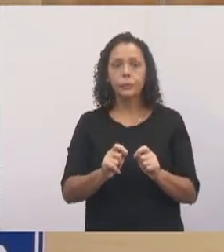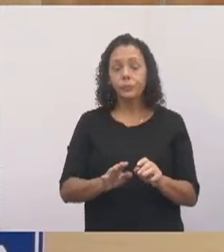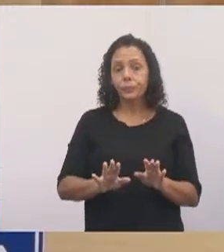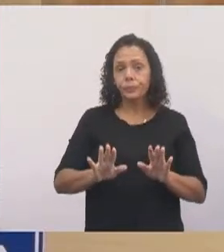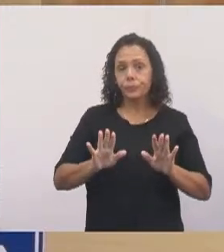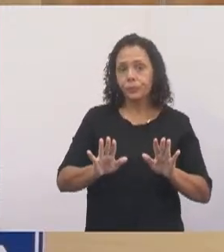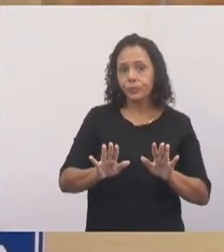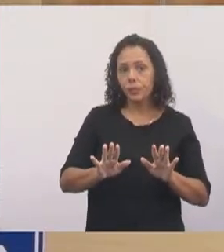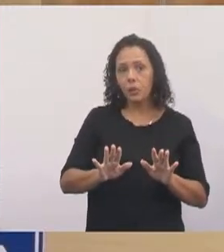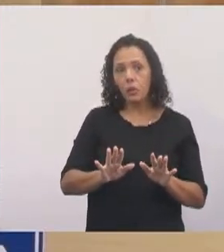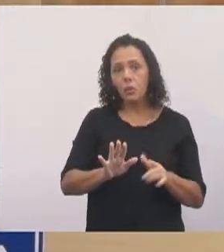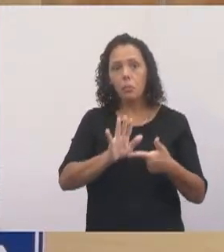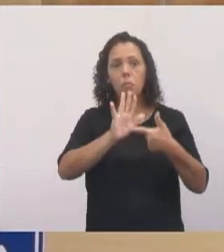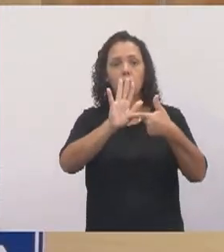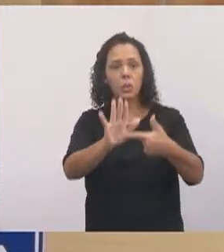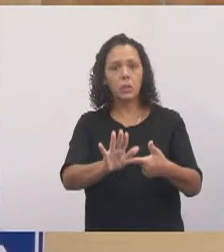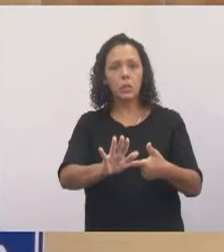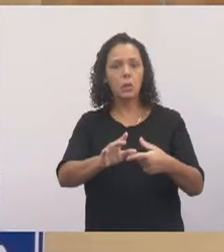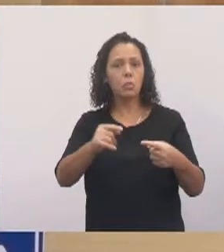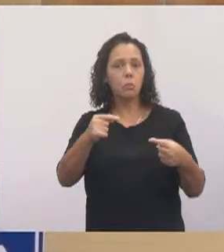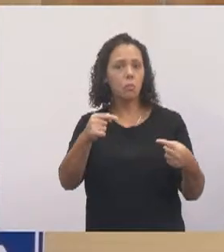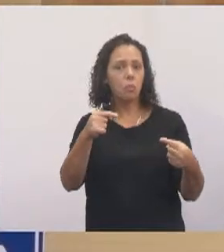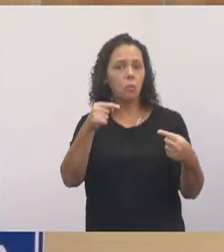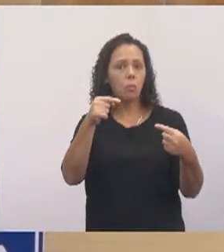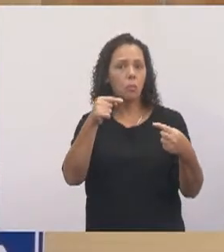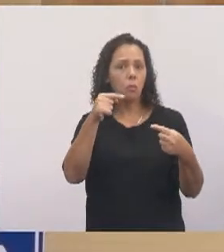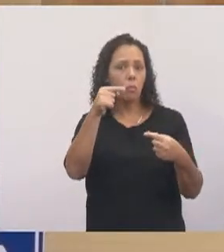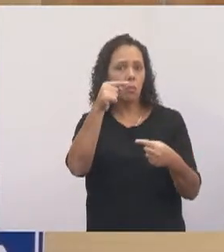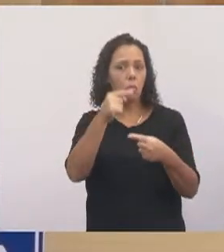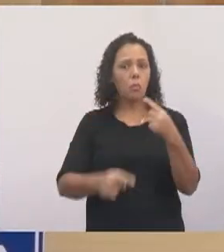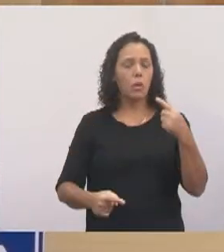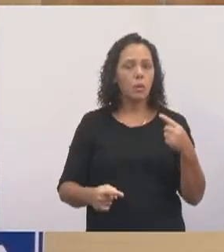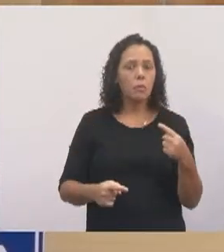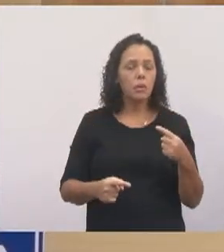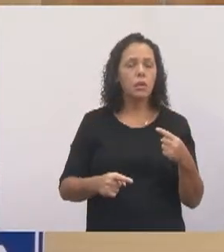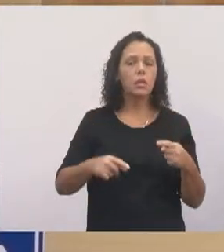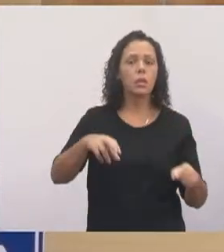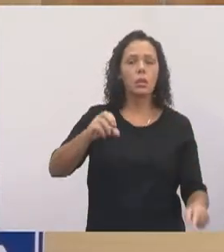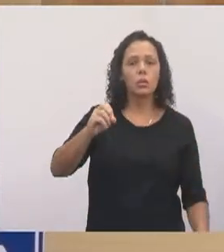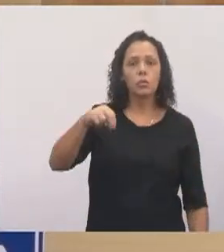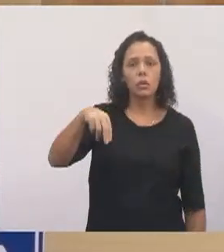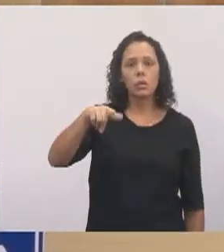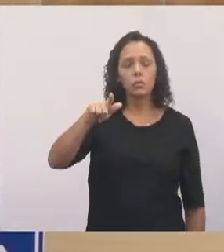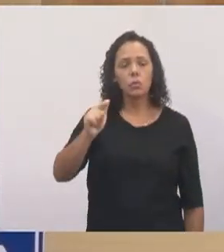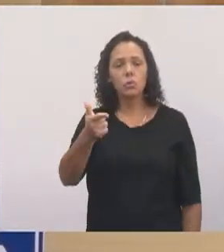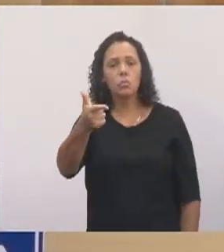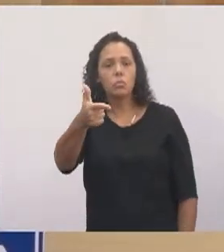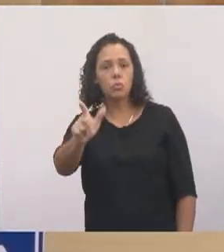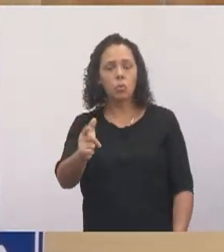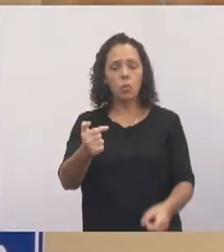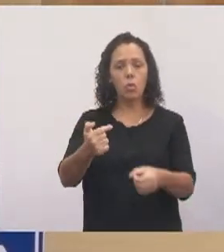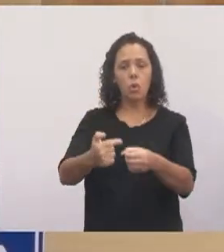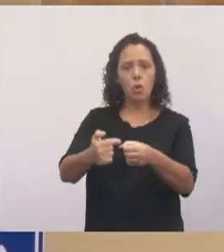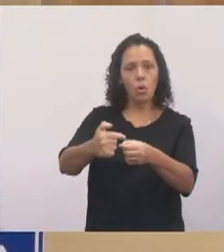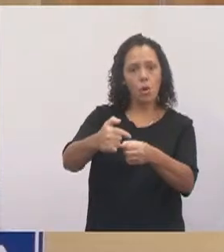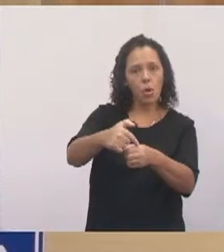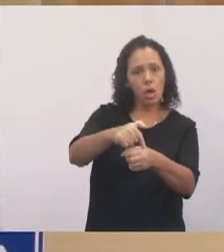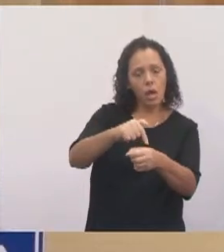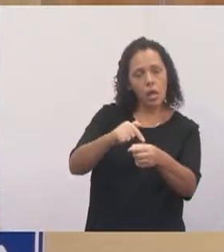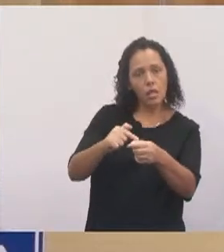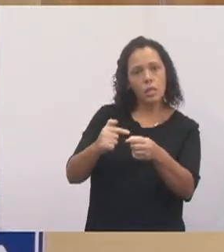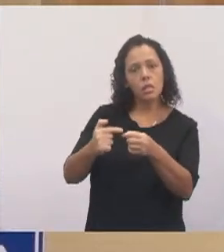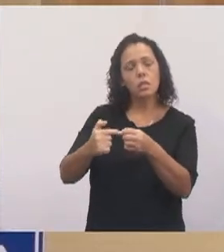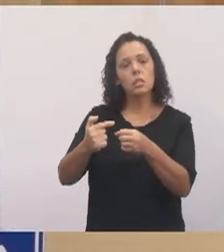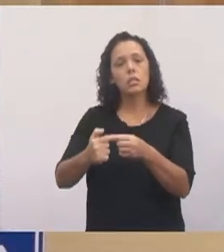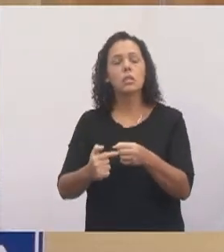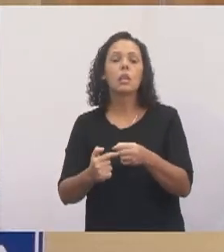olha, fica proibido as ONGs de São José, de Taubaté, de Lelelé, de